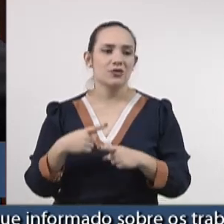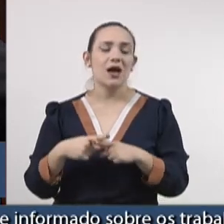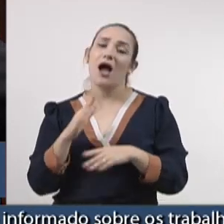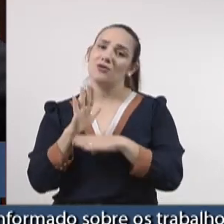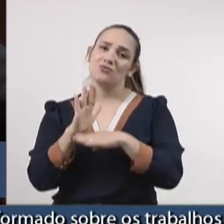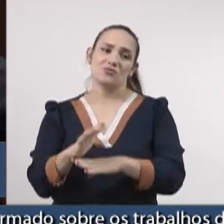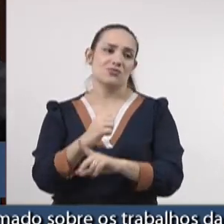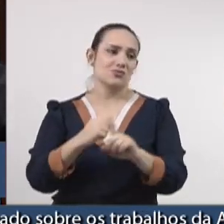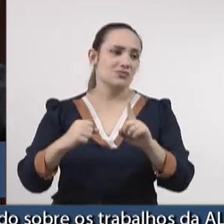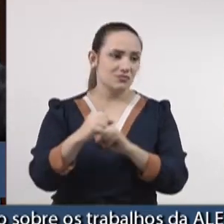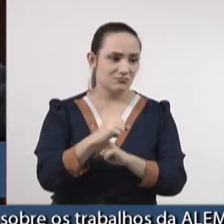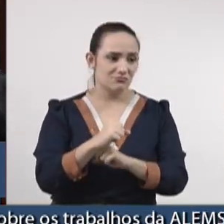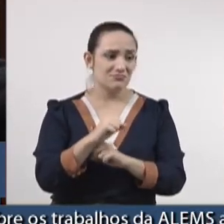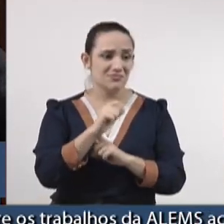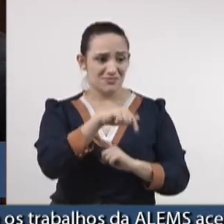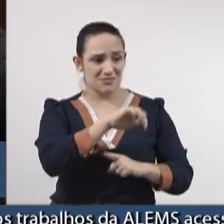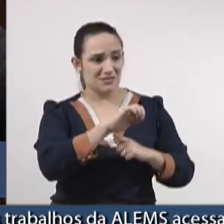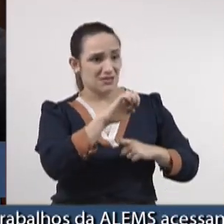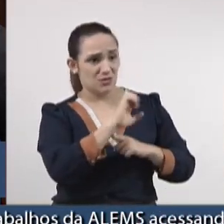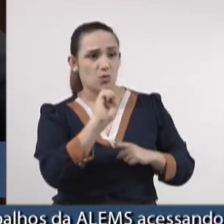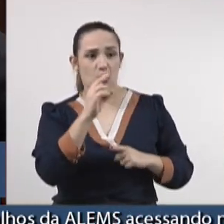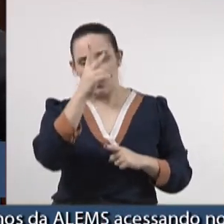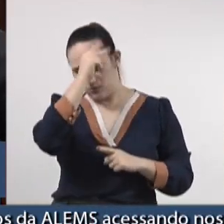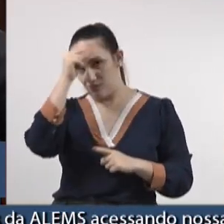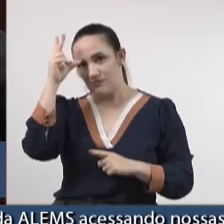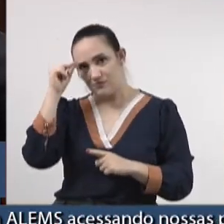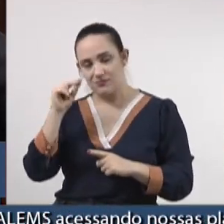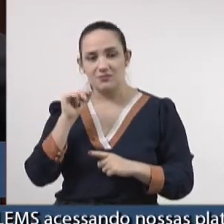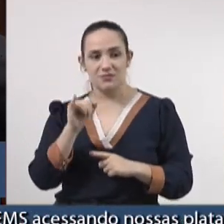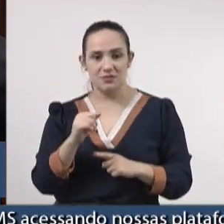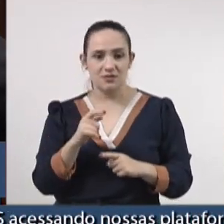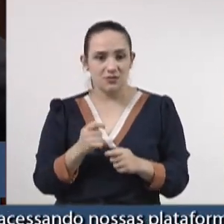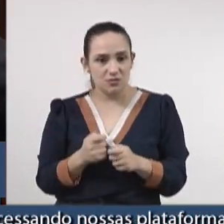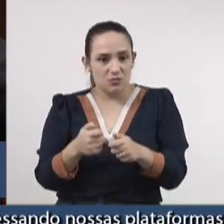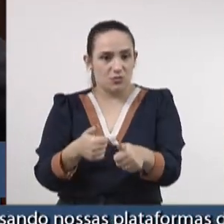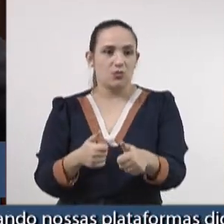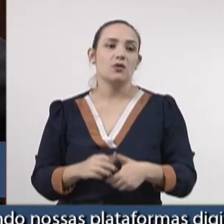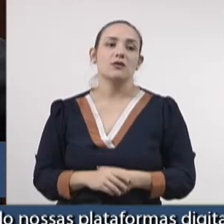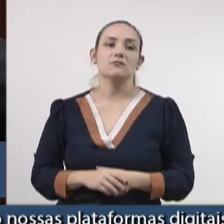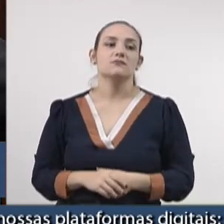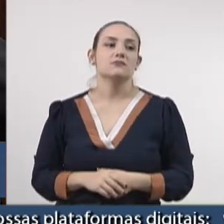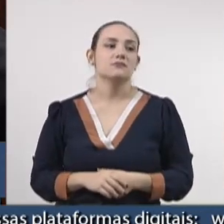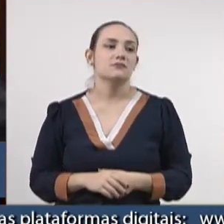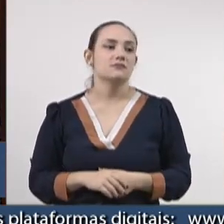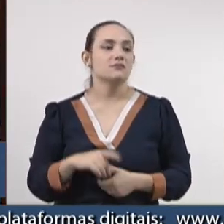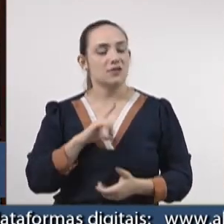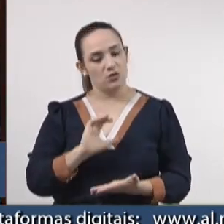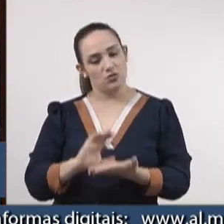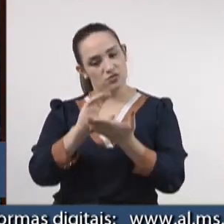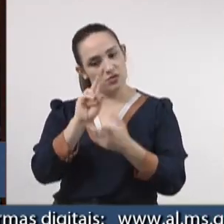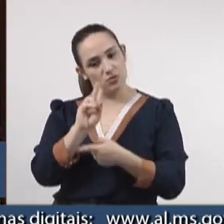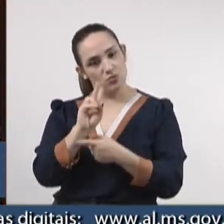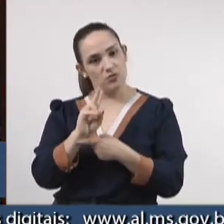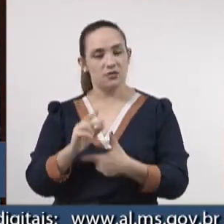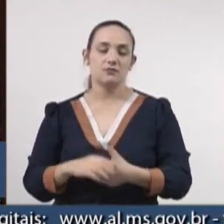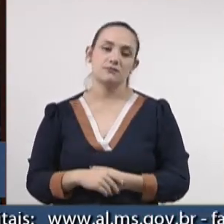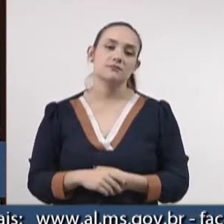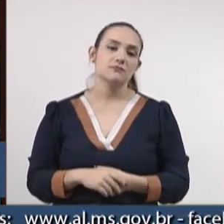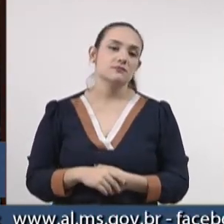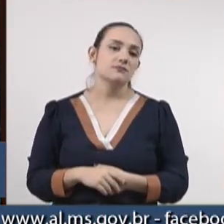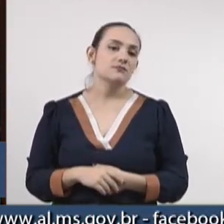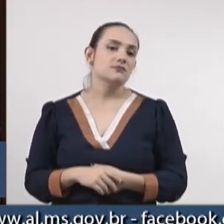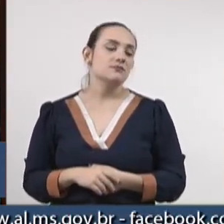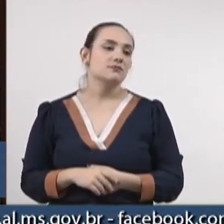seja ela estadual ou Municipal mediante os Fundos que administram media dos conselhos que administram esses Fundos e